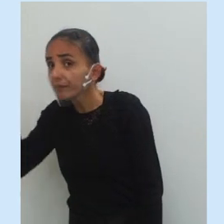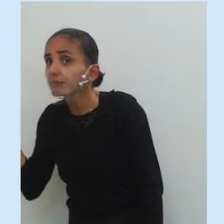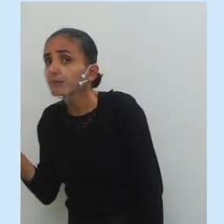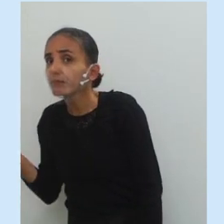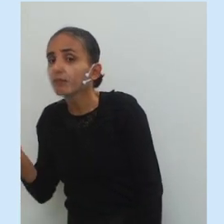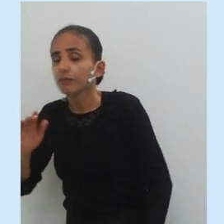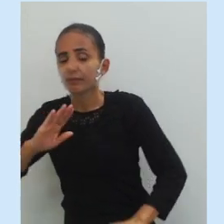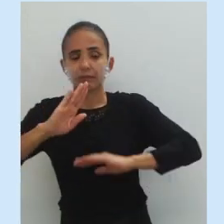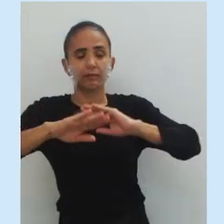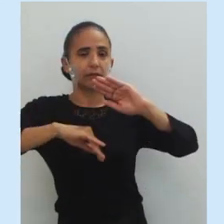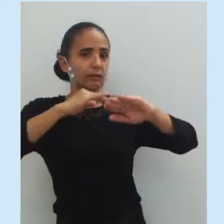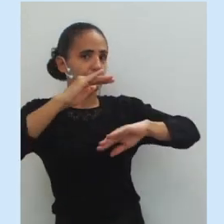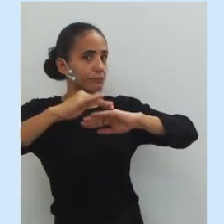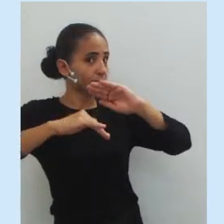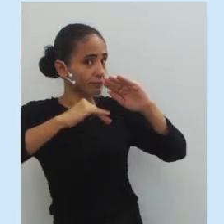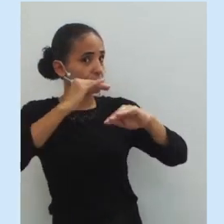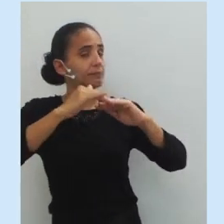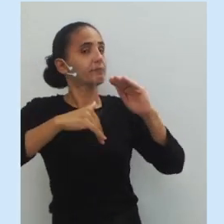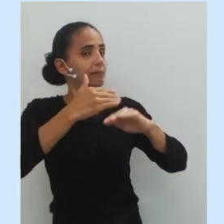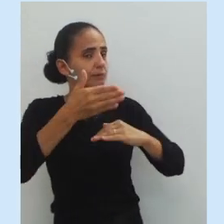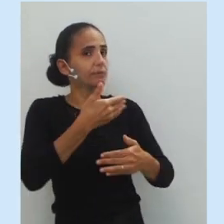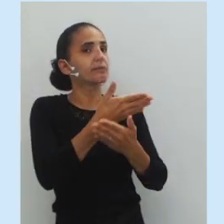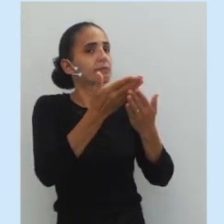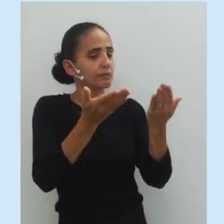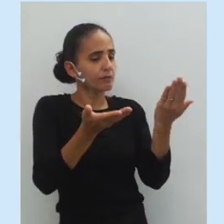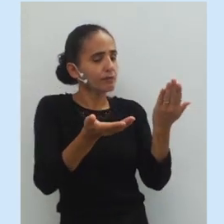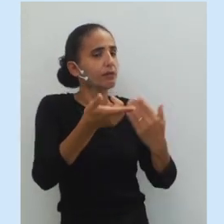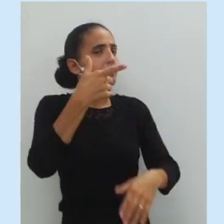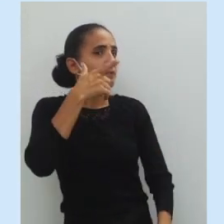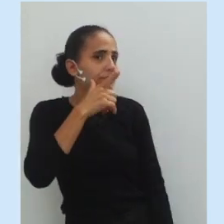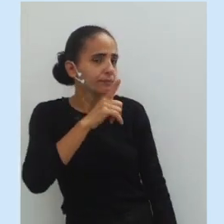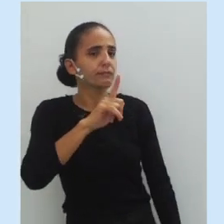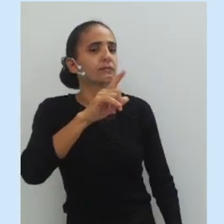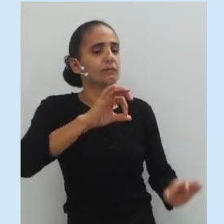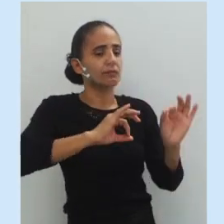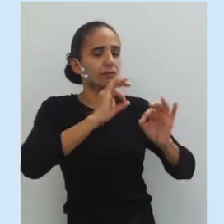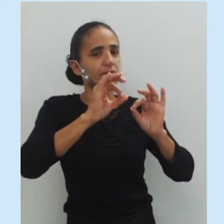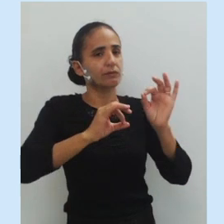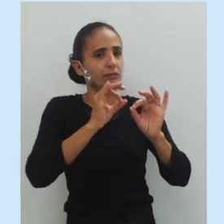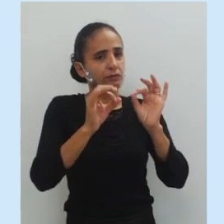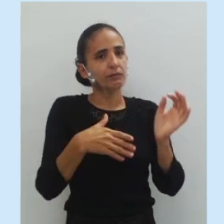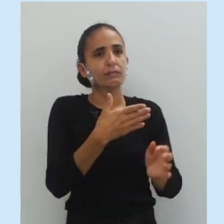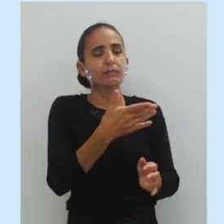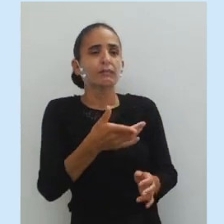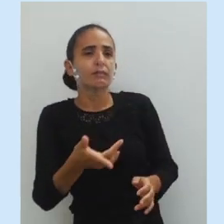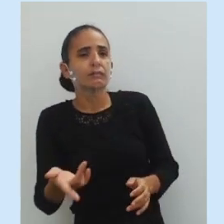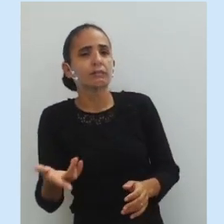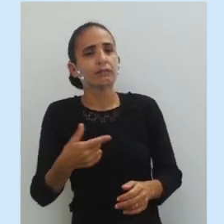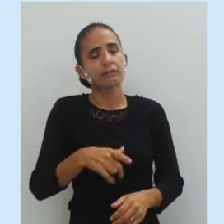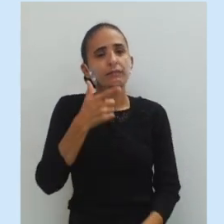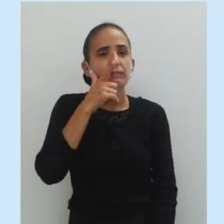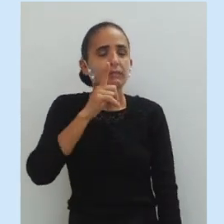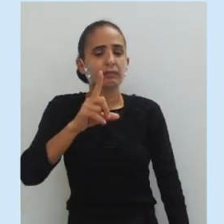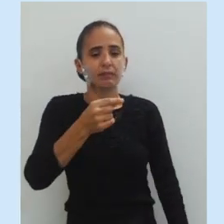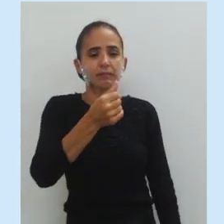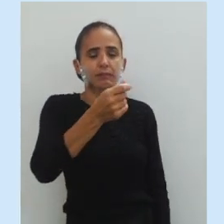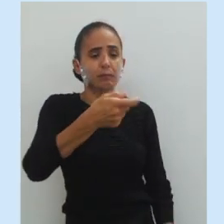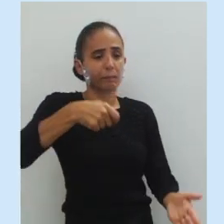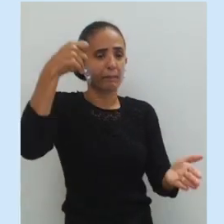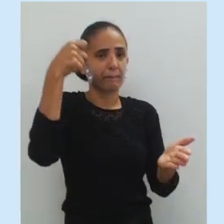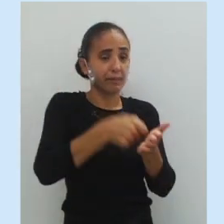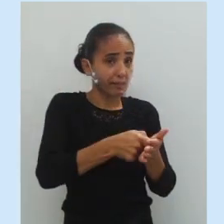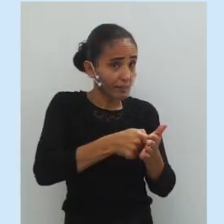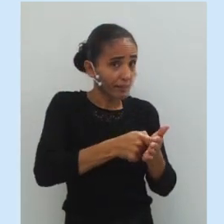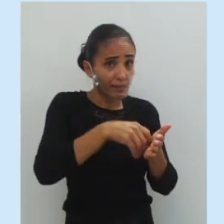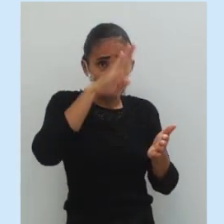um investimento que vai ser feito para o aluno, onde você vai ganhar uma bolsa, que você vai estudar sem pagar,